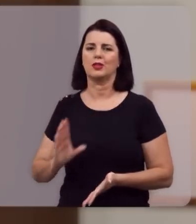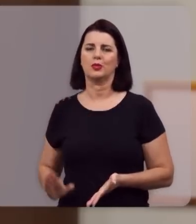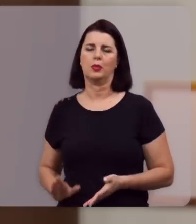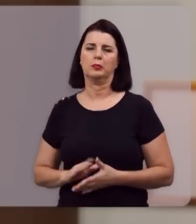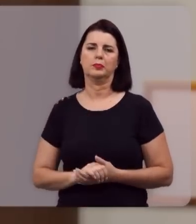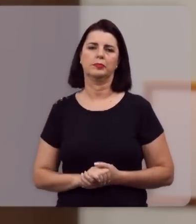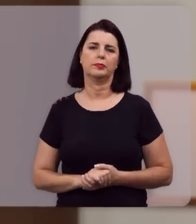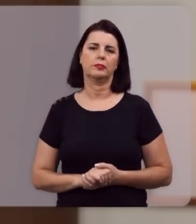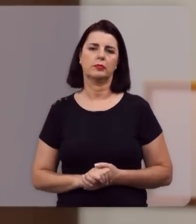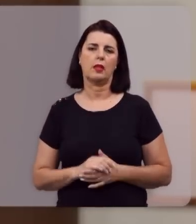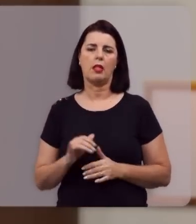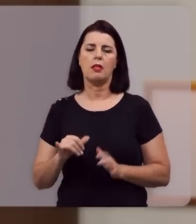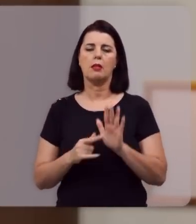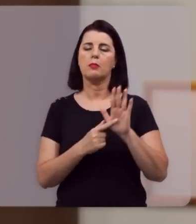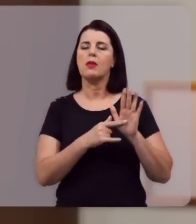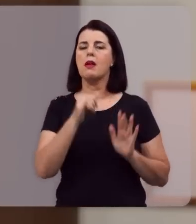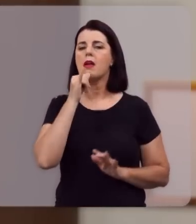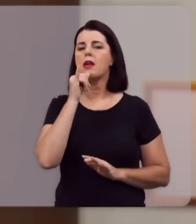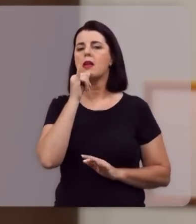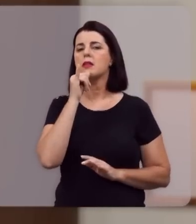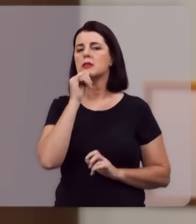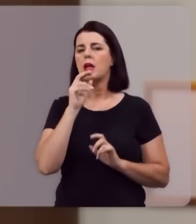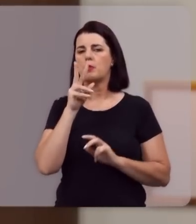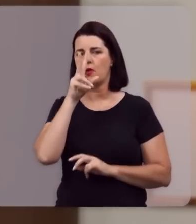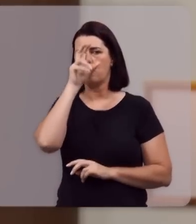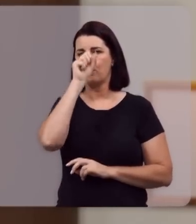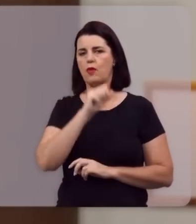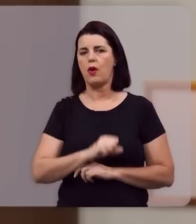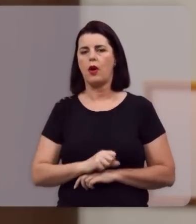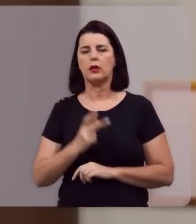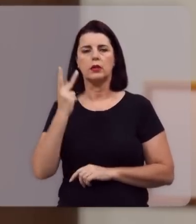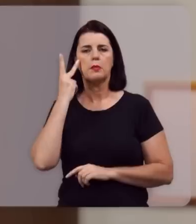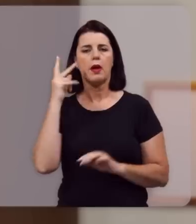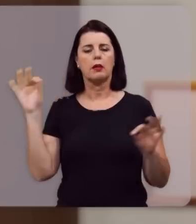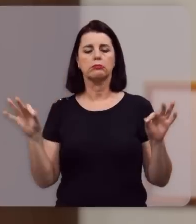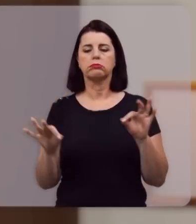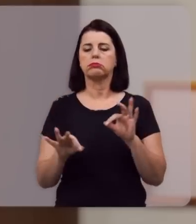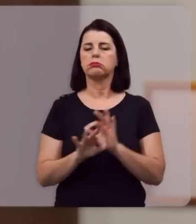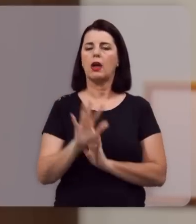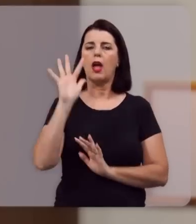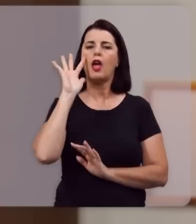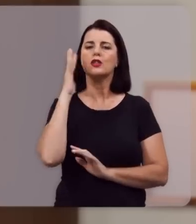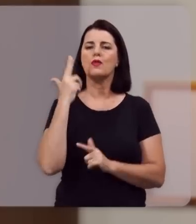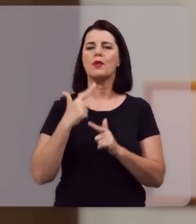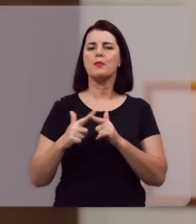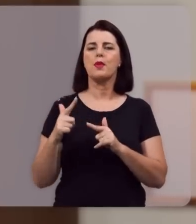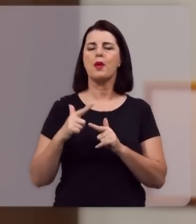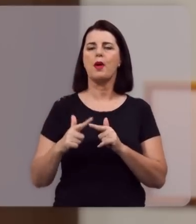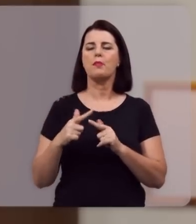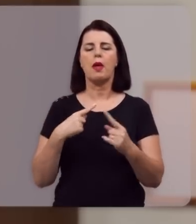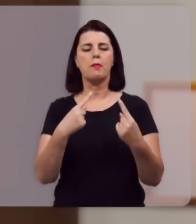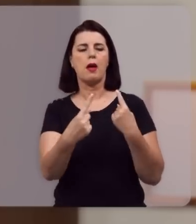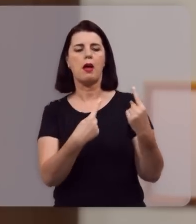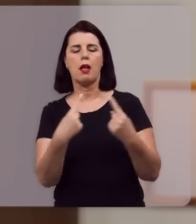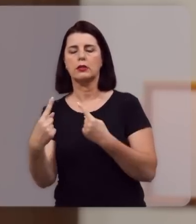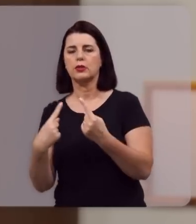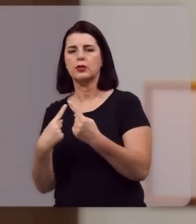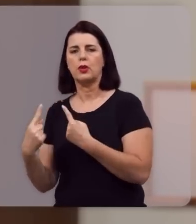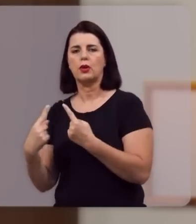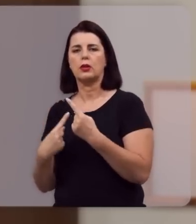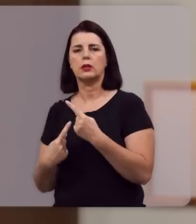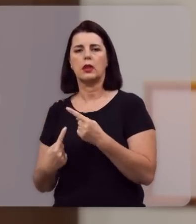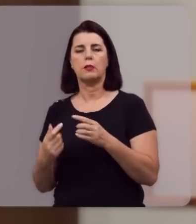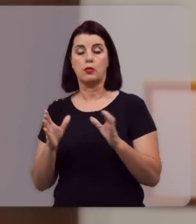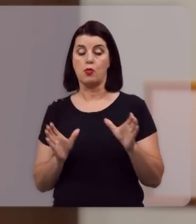Cristo, dando este exemplo magno para sanar e resolver alguns problemas de